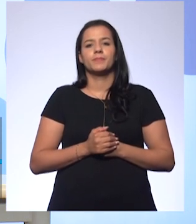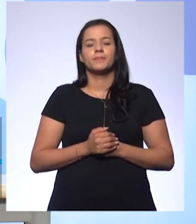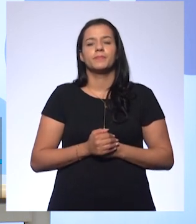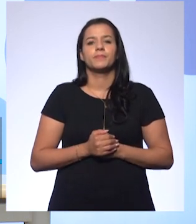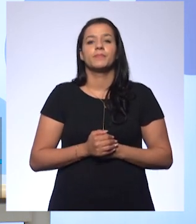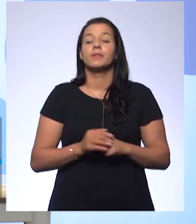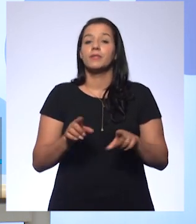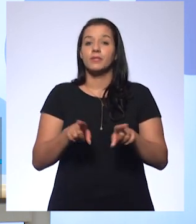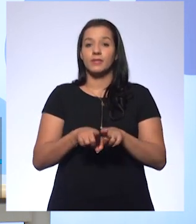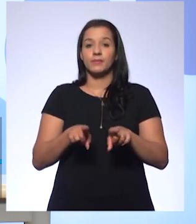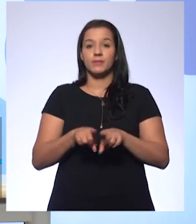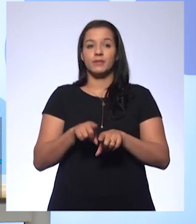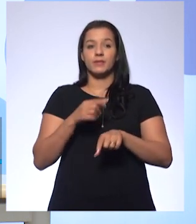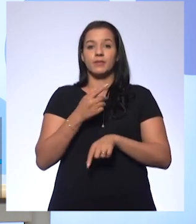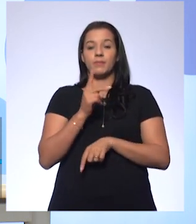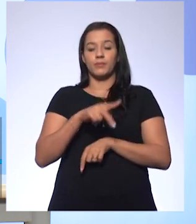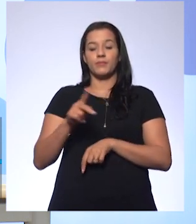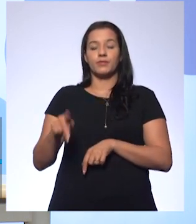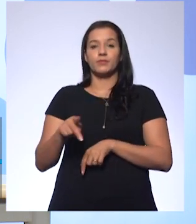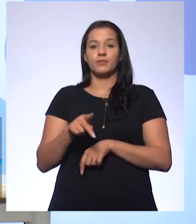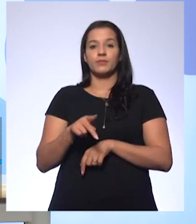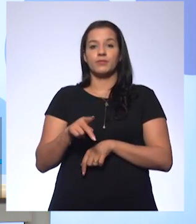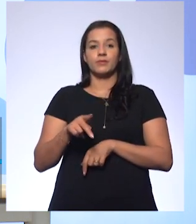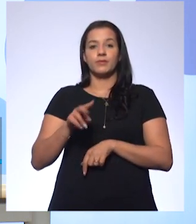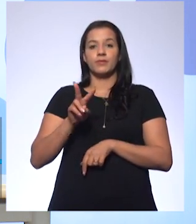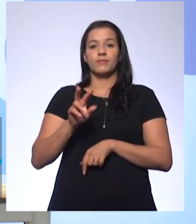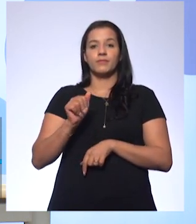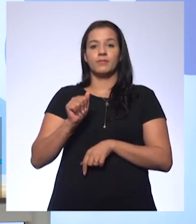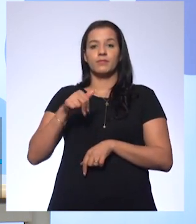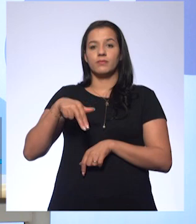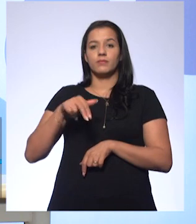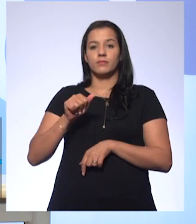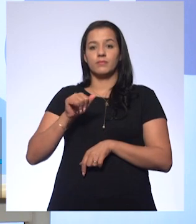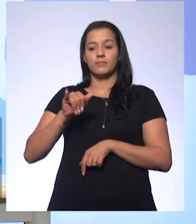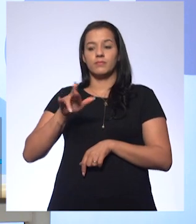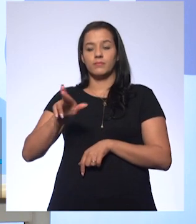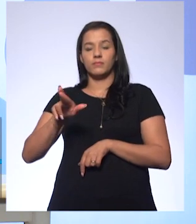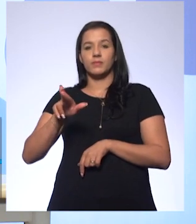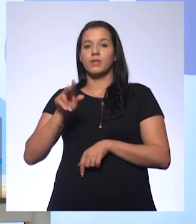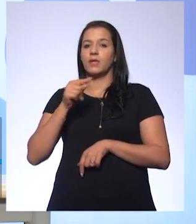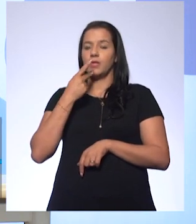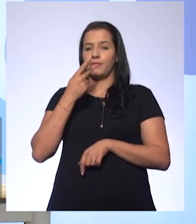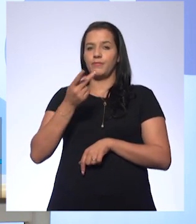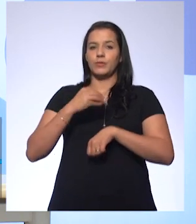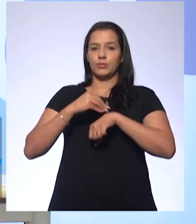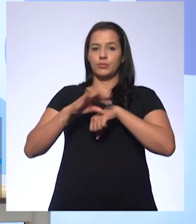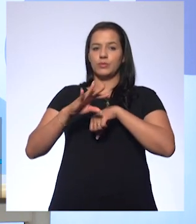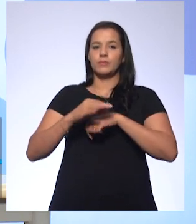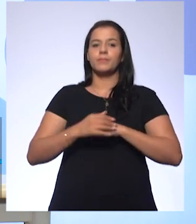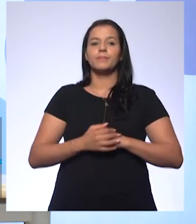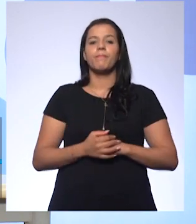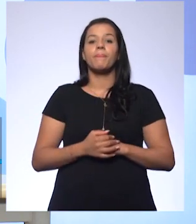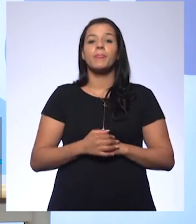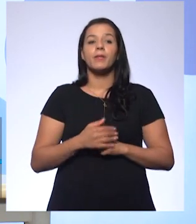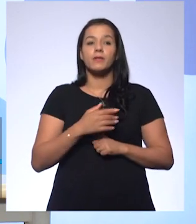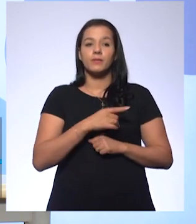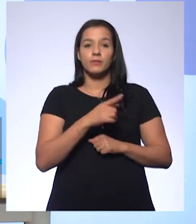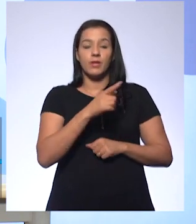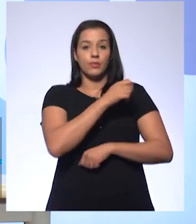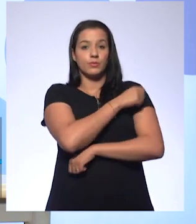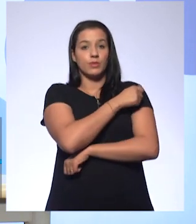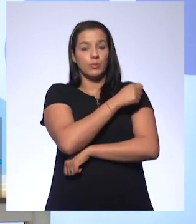Olha só, professora Renata, muita interação aqui, todo mundo elogiando, a senhora parabenizando bastante pelo seu desempenho na